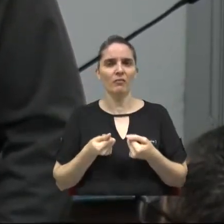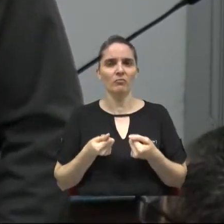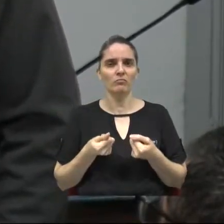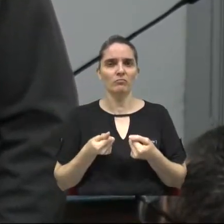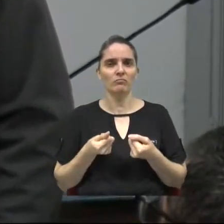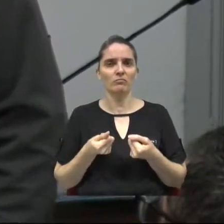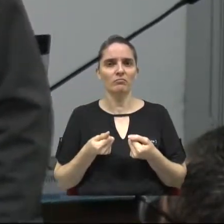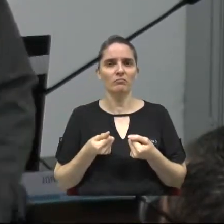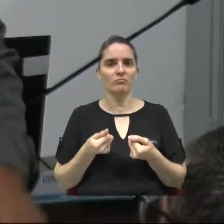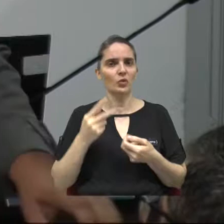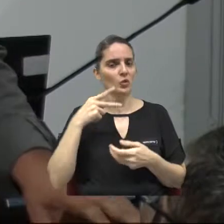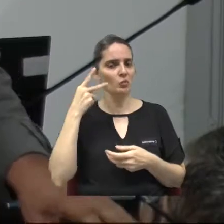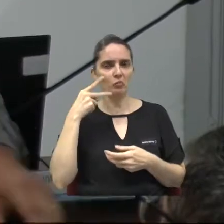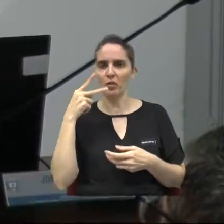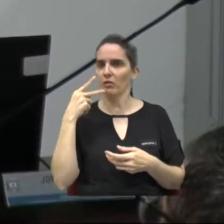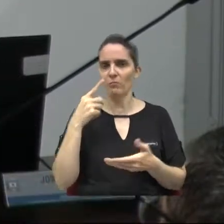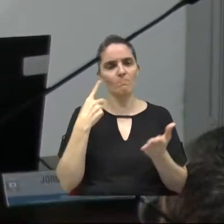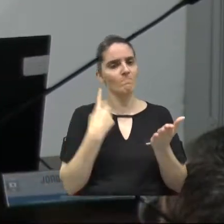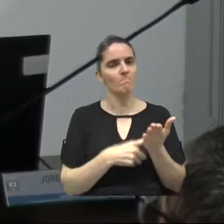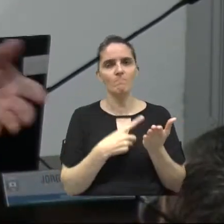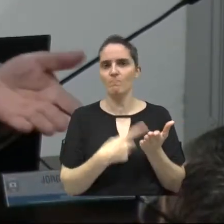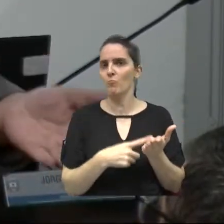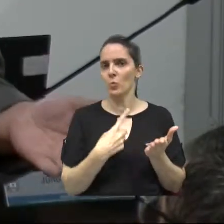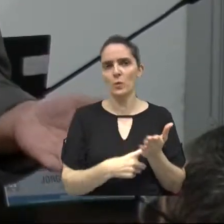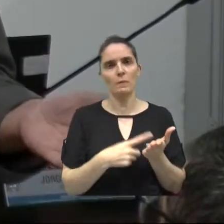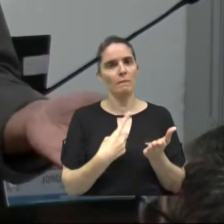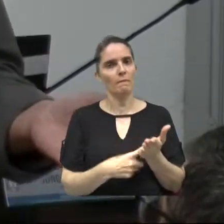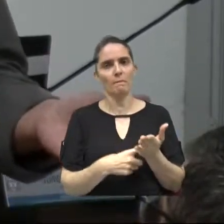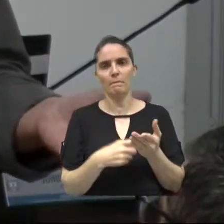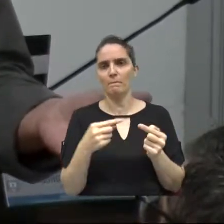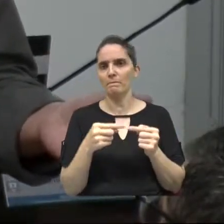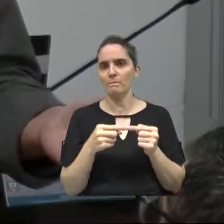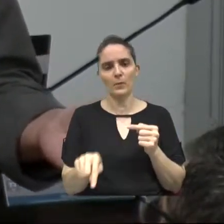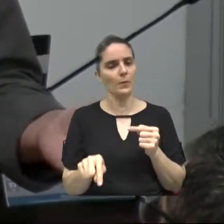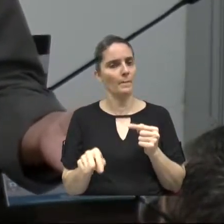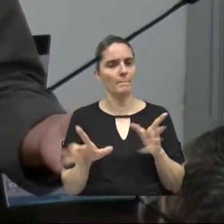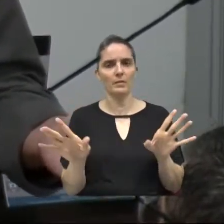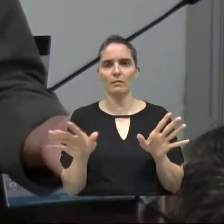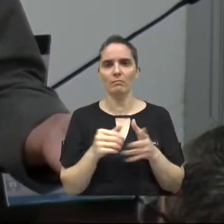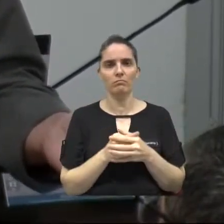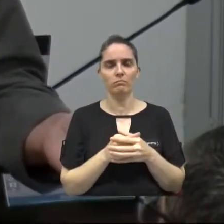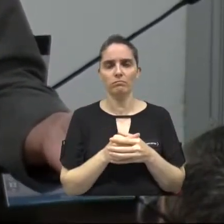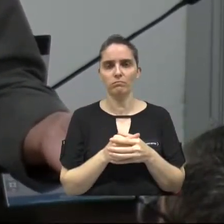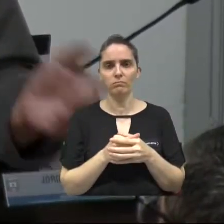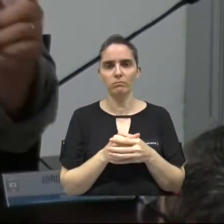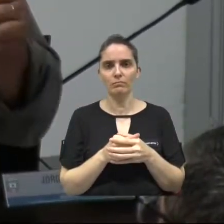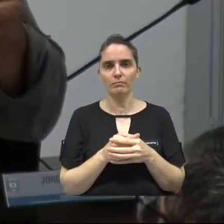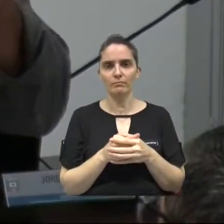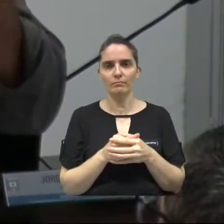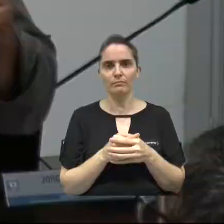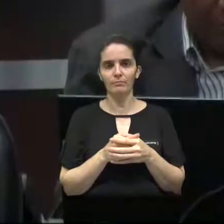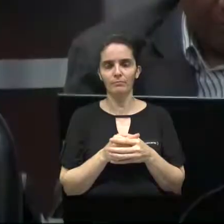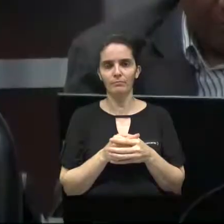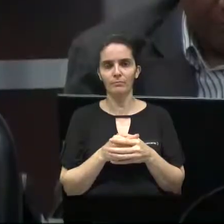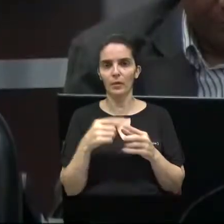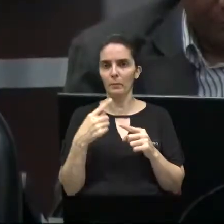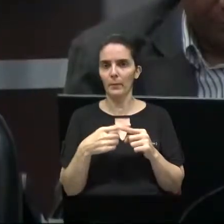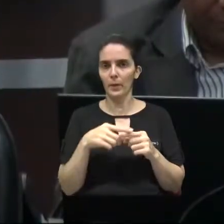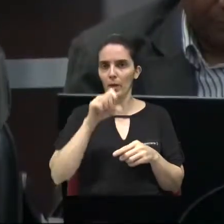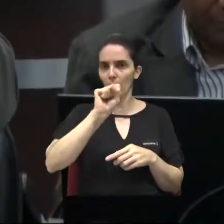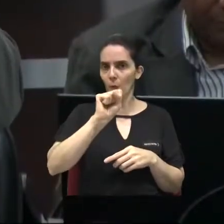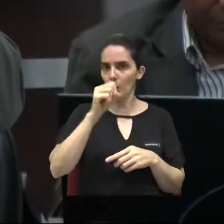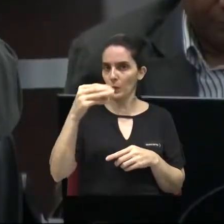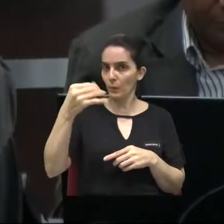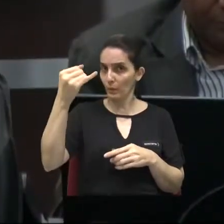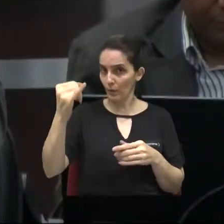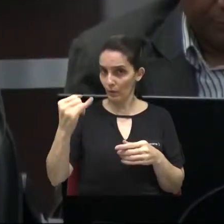E eu não concordo com isso. Aqui no meu requerimento está dizendo que eu quero saber a motivação dele ter esse repasse complementar. Sendo que os 8 milhões é